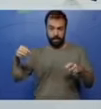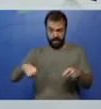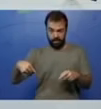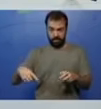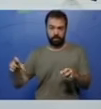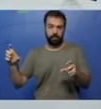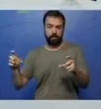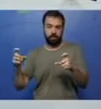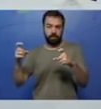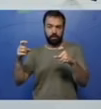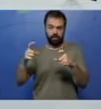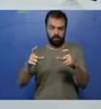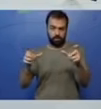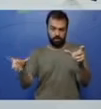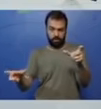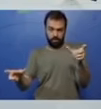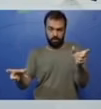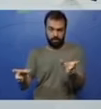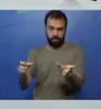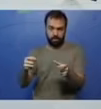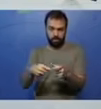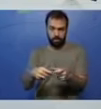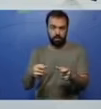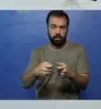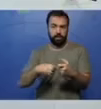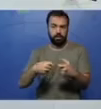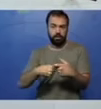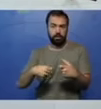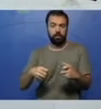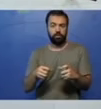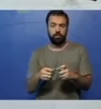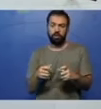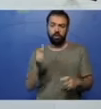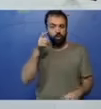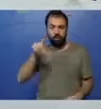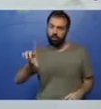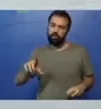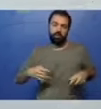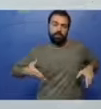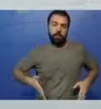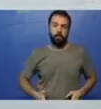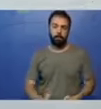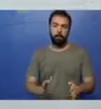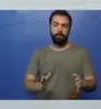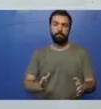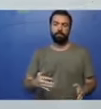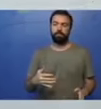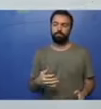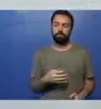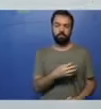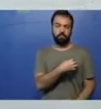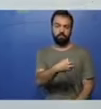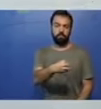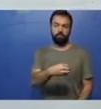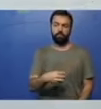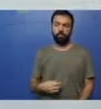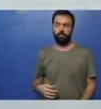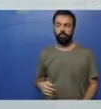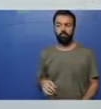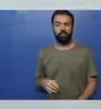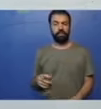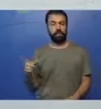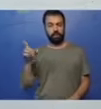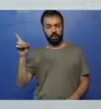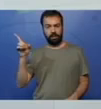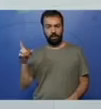Não. Esses animais são chamados de híbridos. Como exemplo, nós temos a leoa